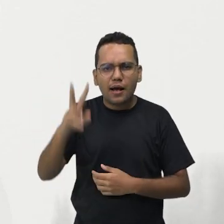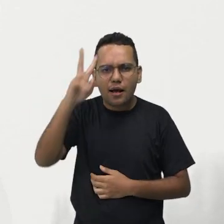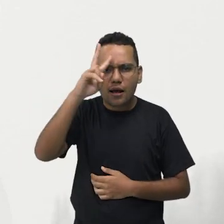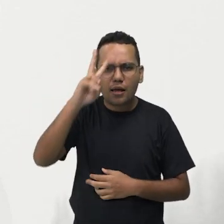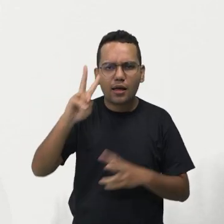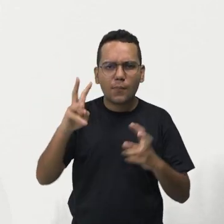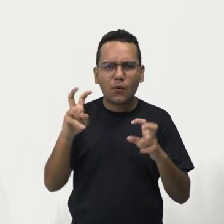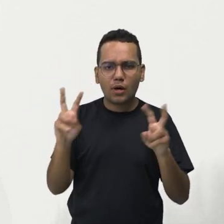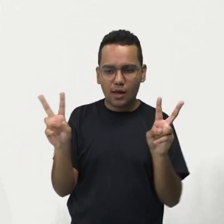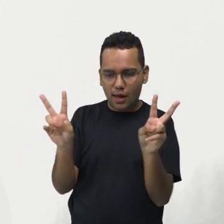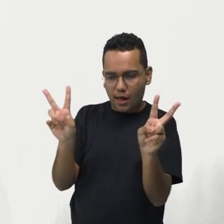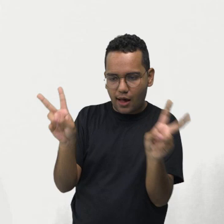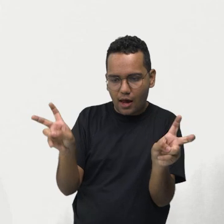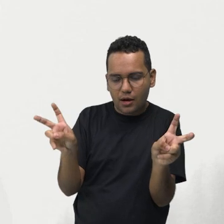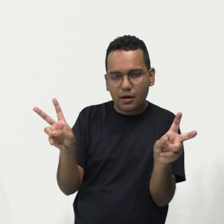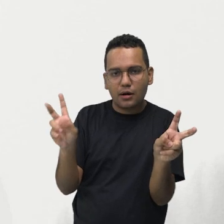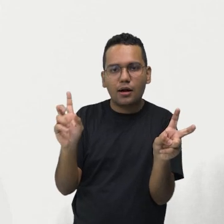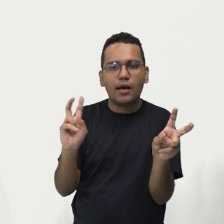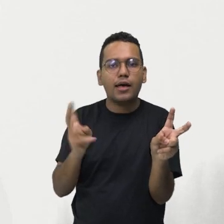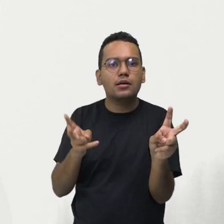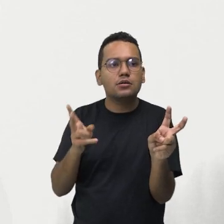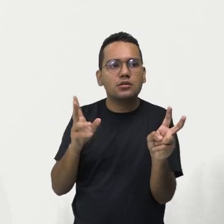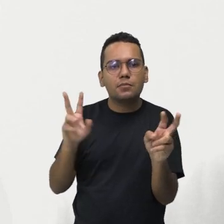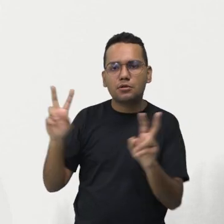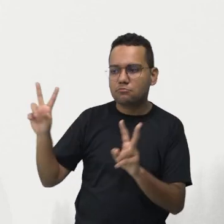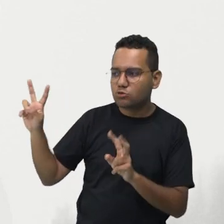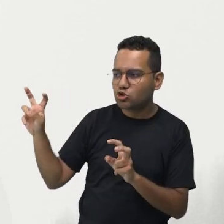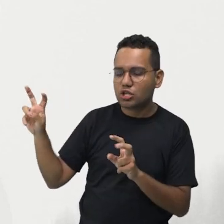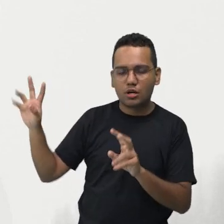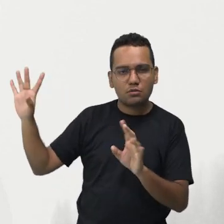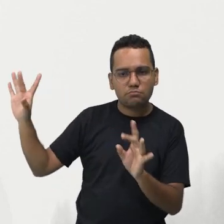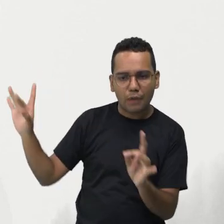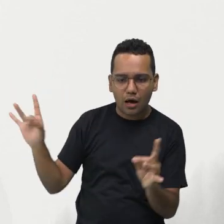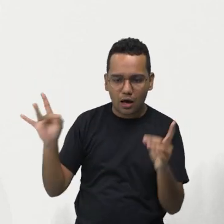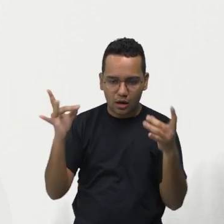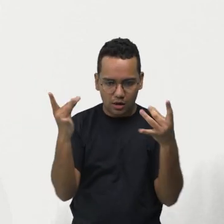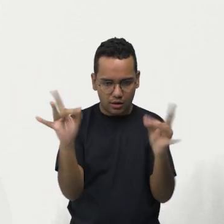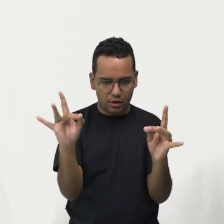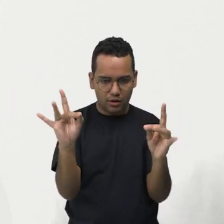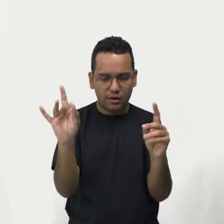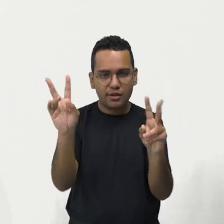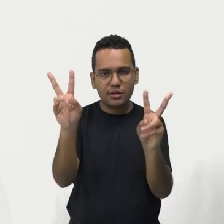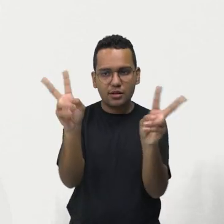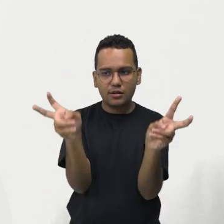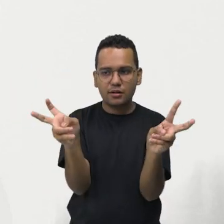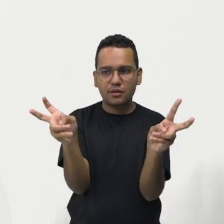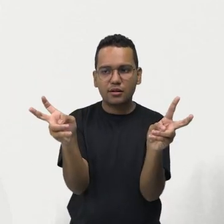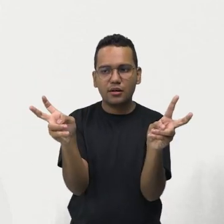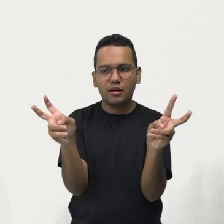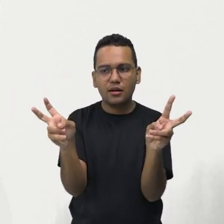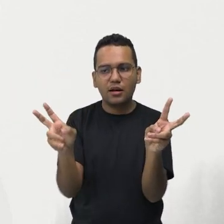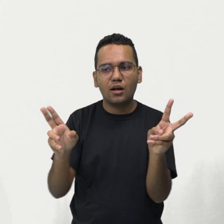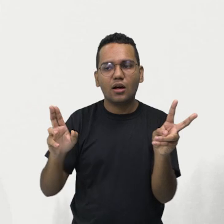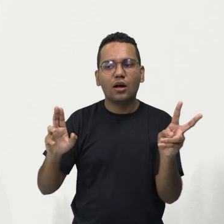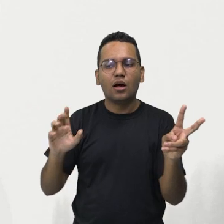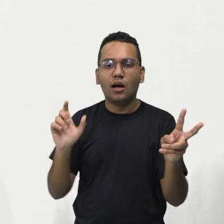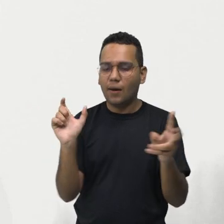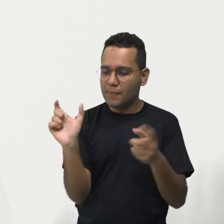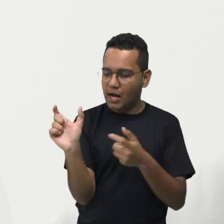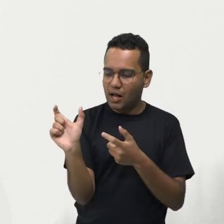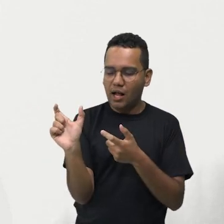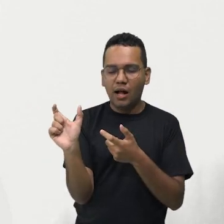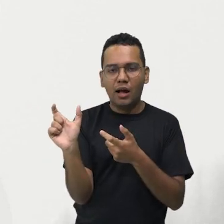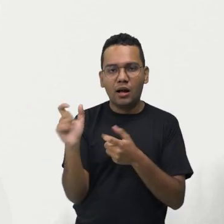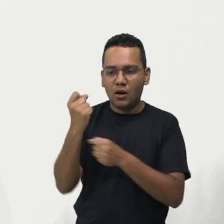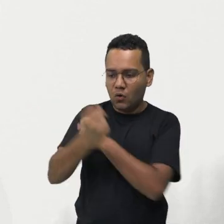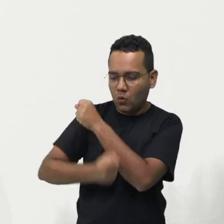as aspas, gente, é uma forma de citar. E você observa que entre parênteses também o sobrenome do autor e o